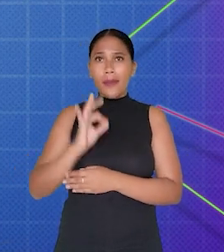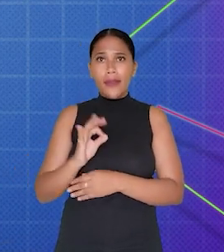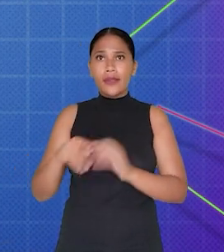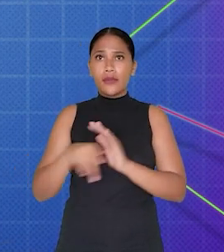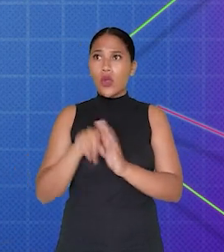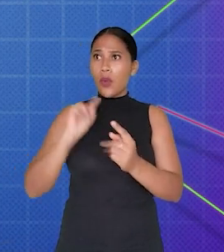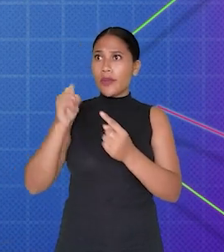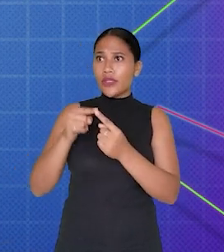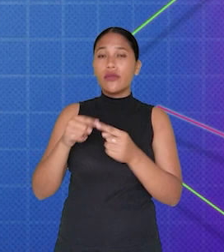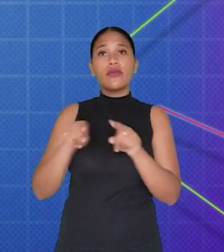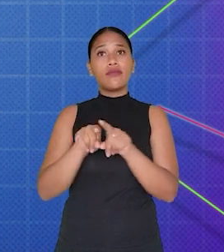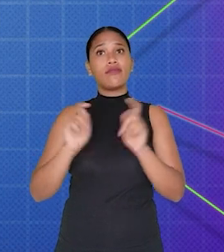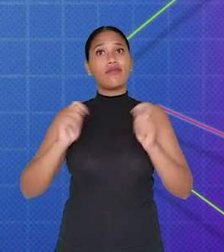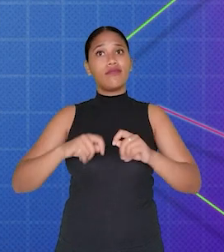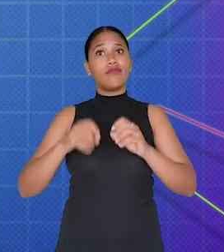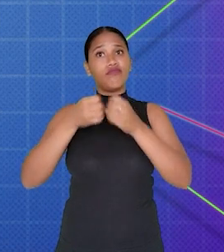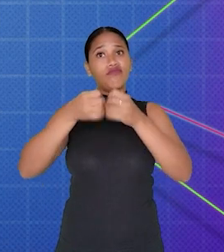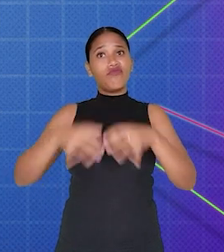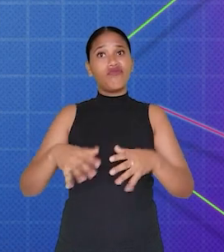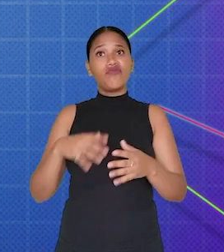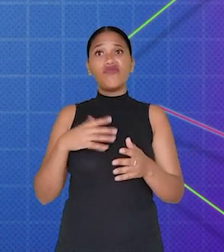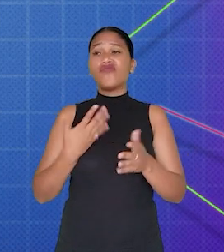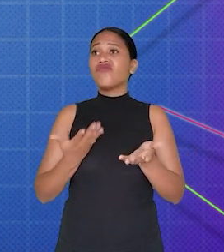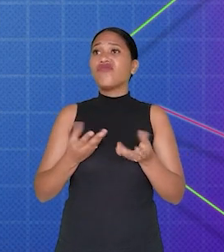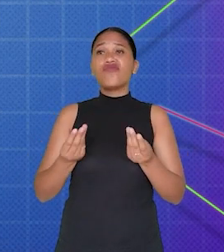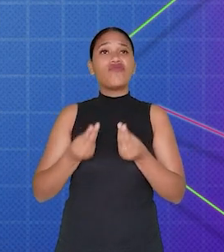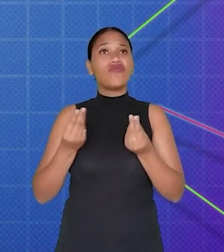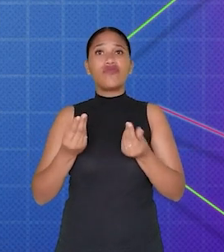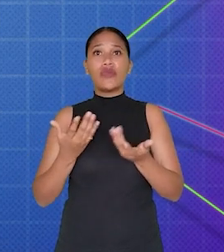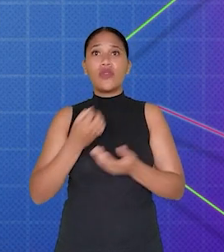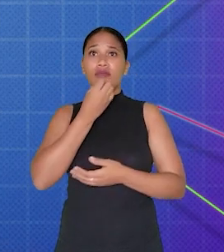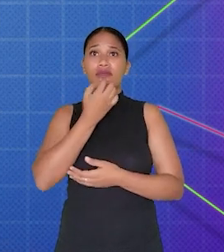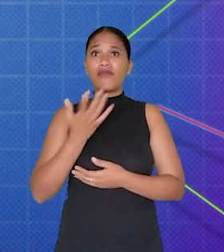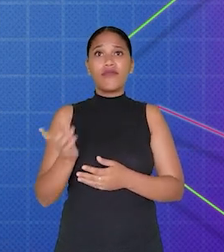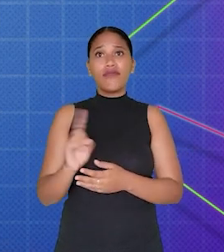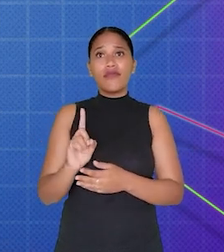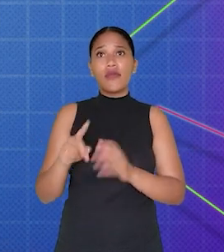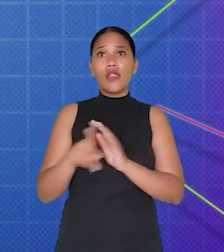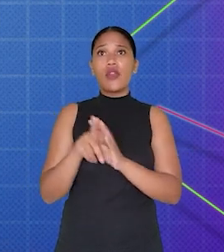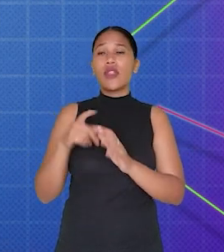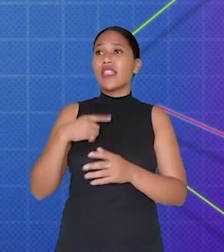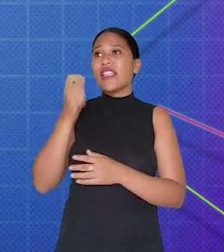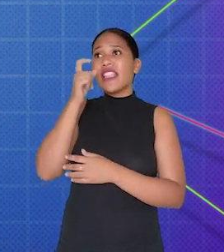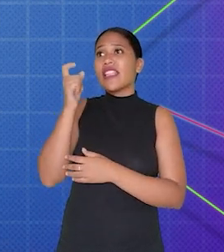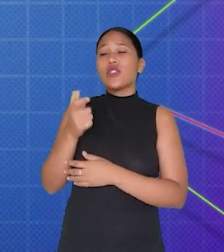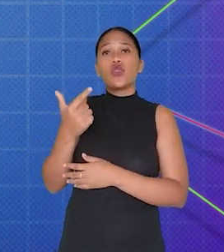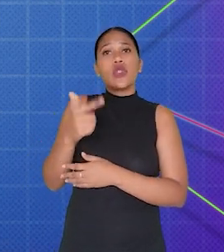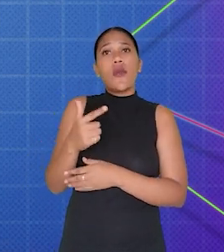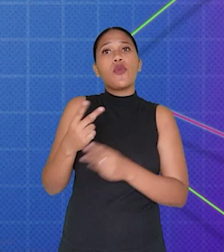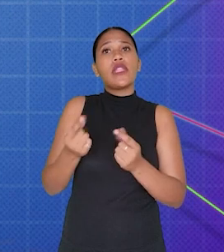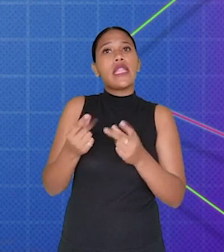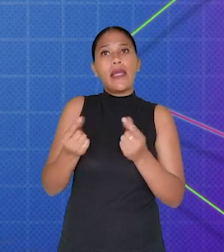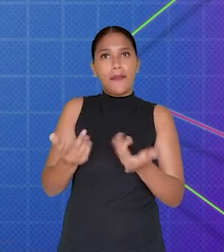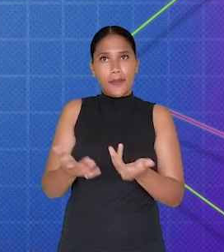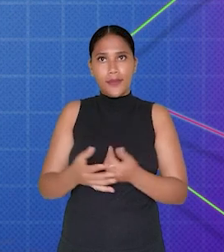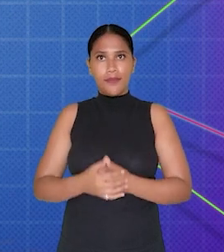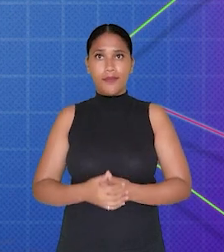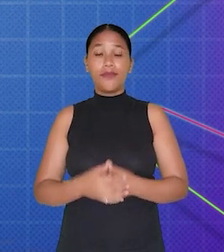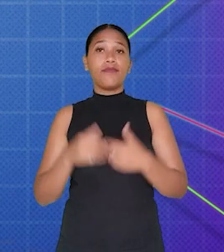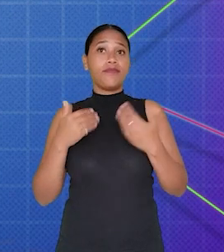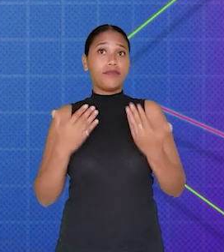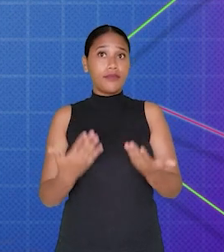ou não compreender os objetivos dos jogadores pode levar a um jogo sem propósito ou pouco envolvente, que não mantém o interesse dos jogadores por muito